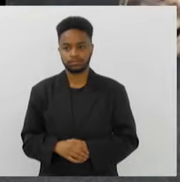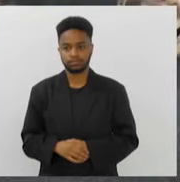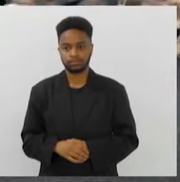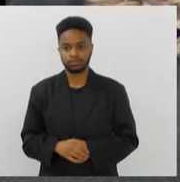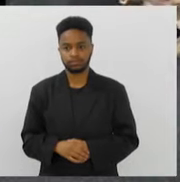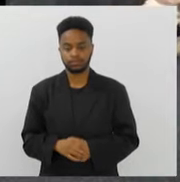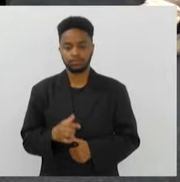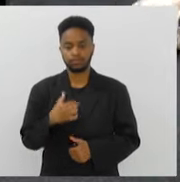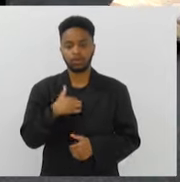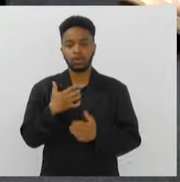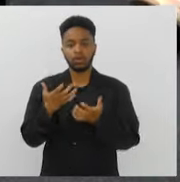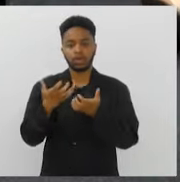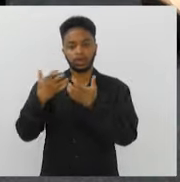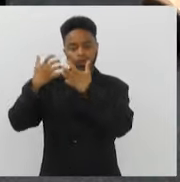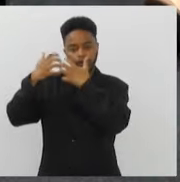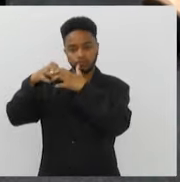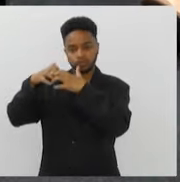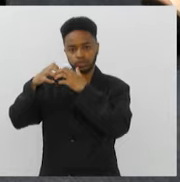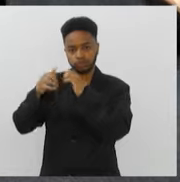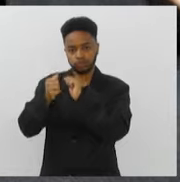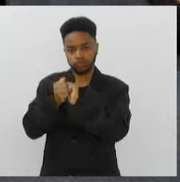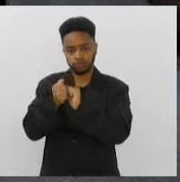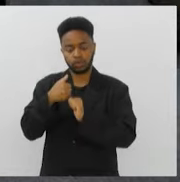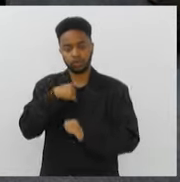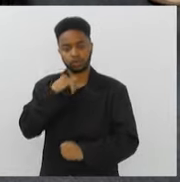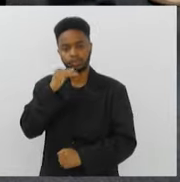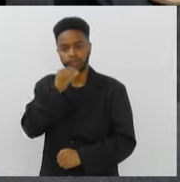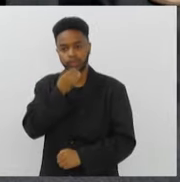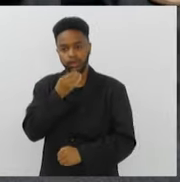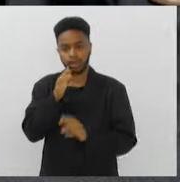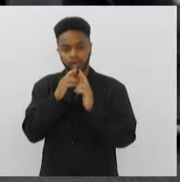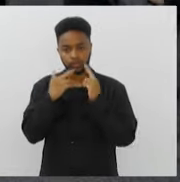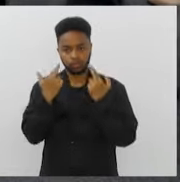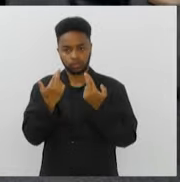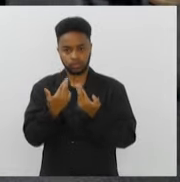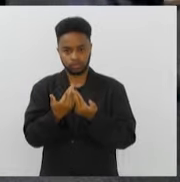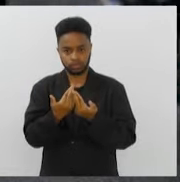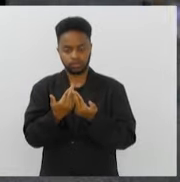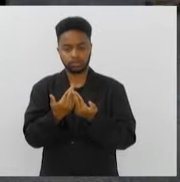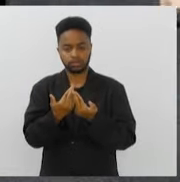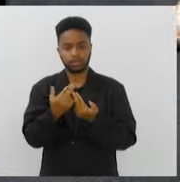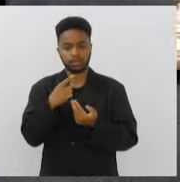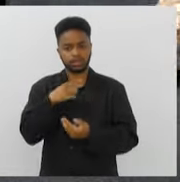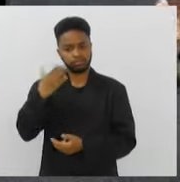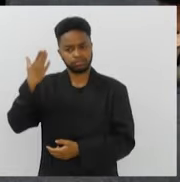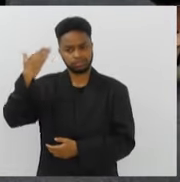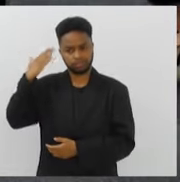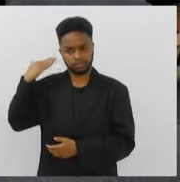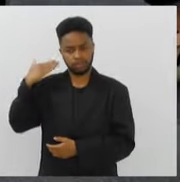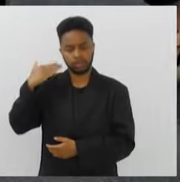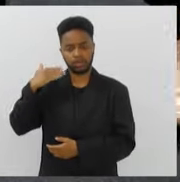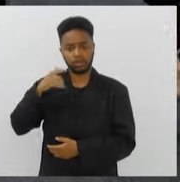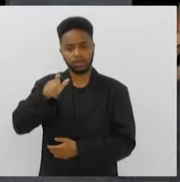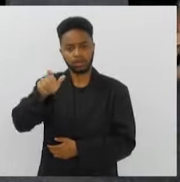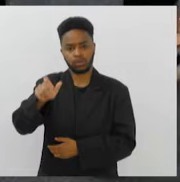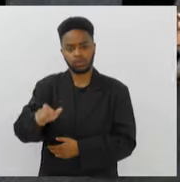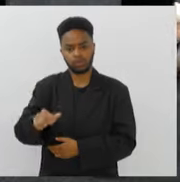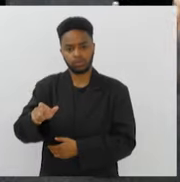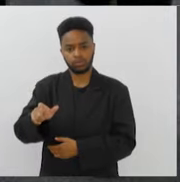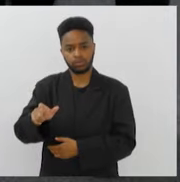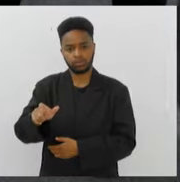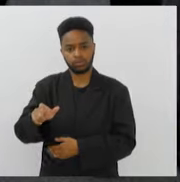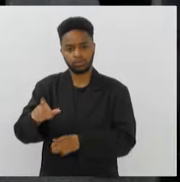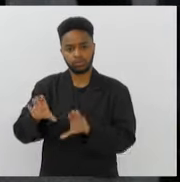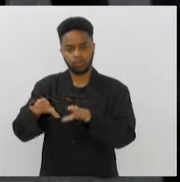Eu quero fazer uma reflexão com Vossa Excelência para aproveitar essa reunião. Eu fui procurado há algum tempo já por